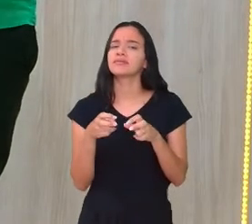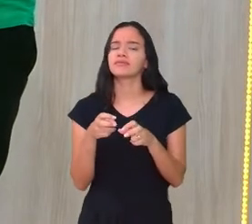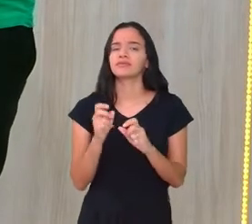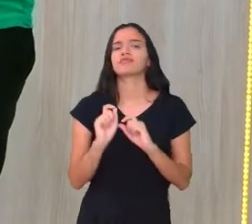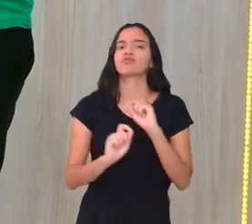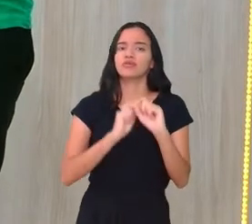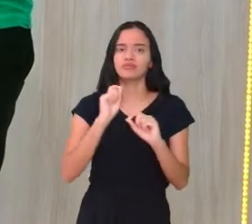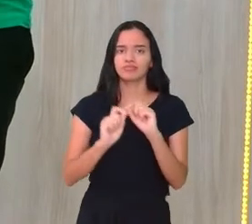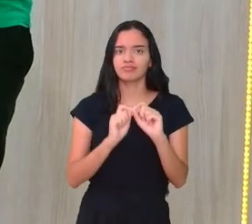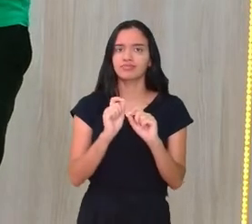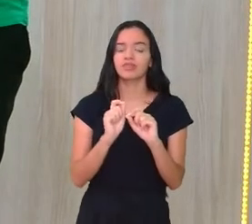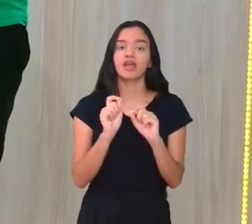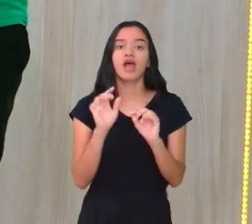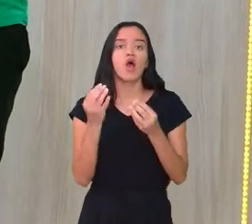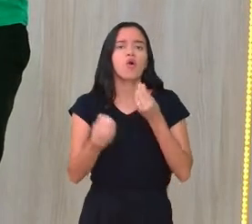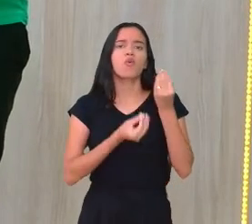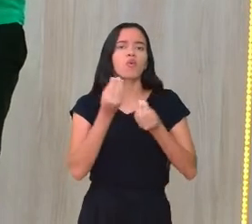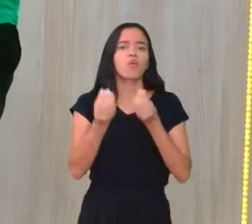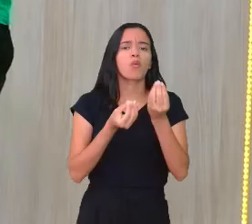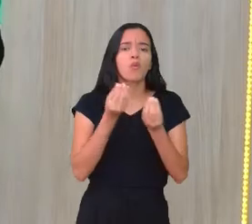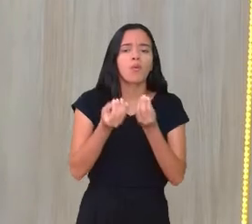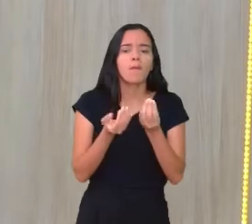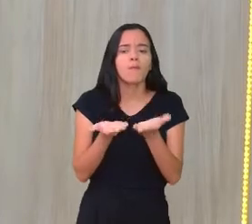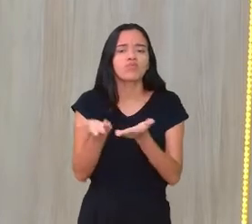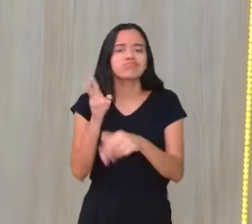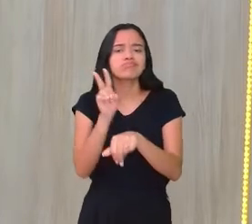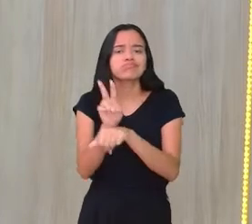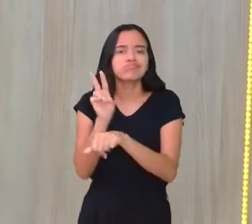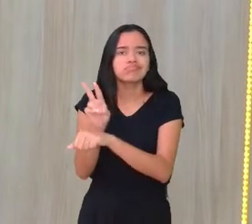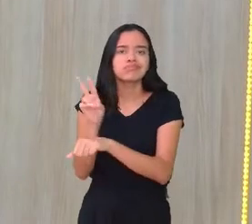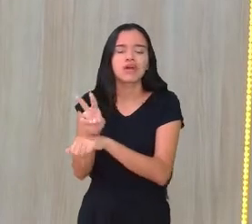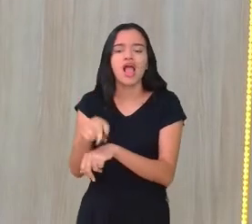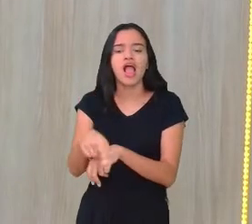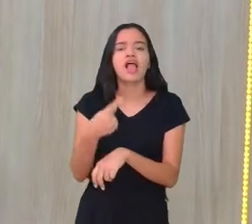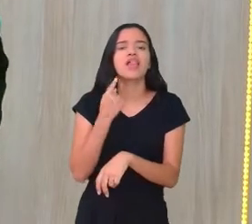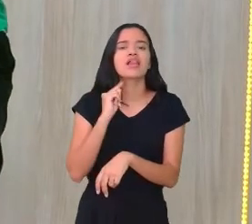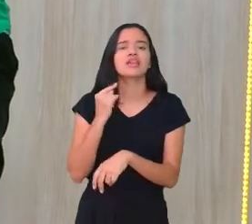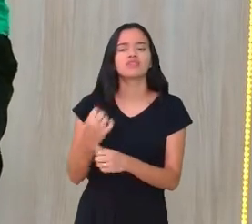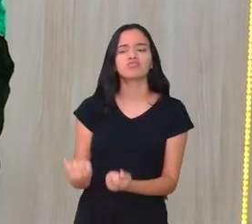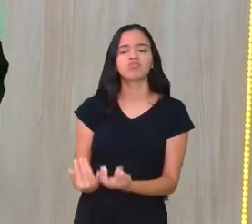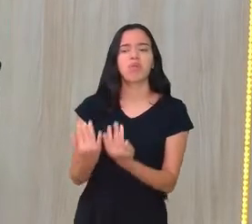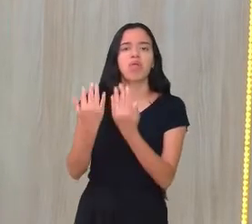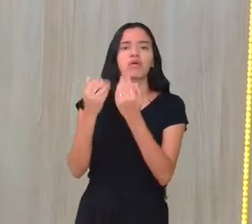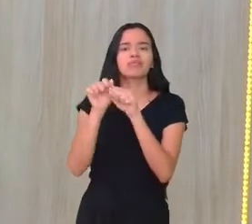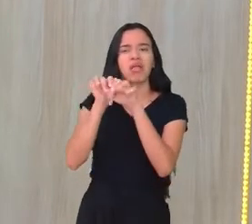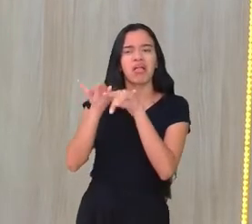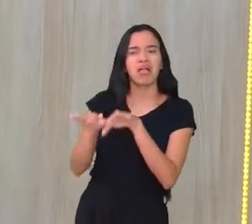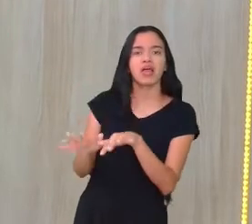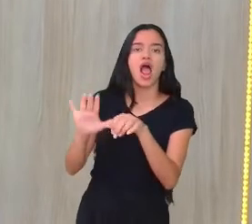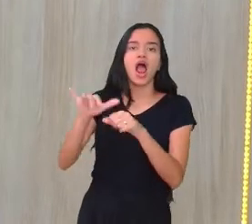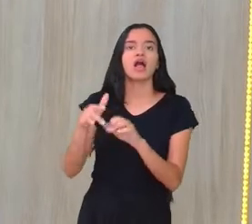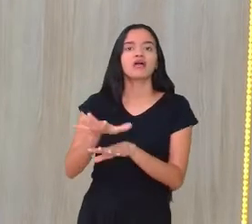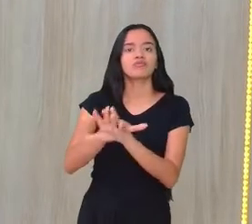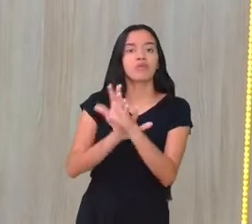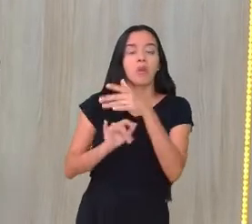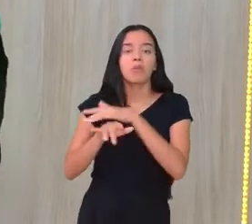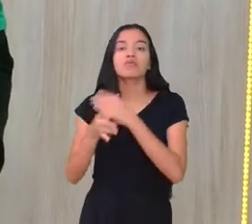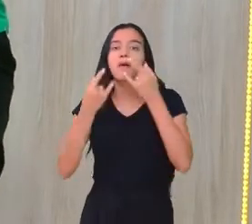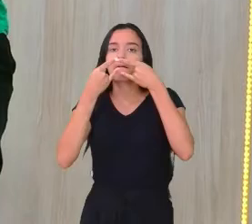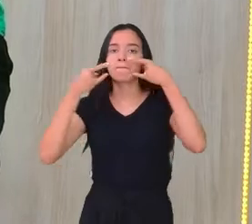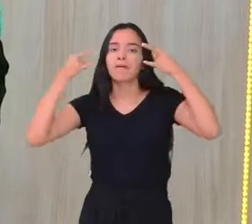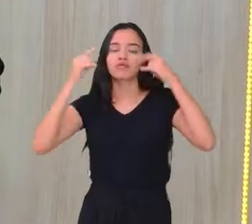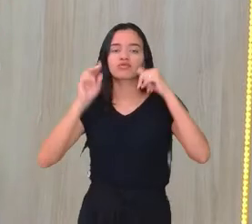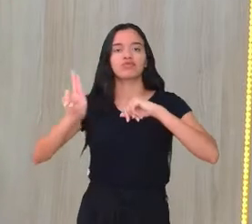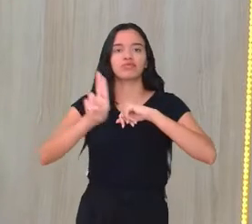né, relacionado a como tratar aquele lixo ali que se dizia contaminado, aquela luva, aquela coisa, máscara que foi